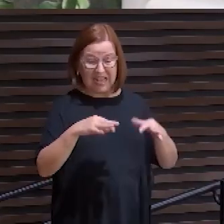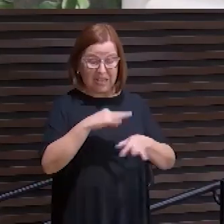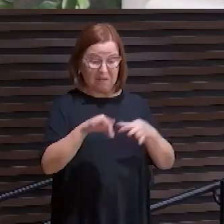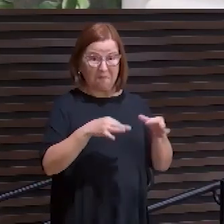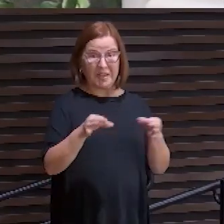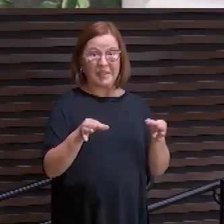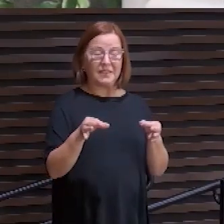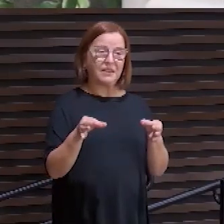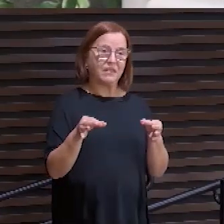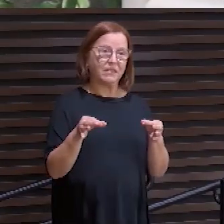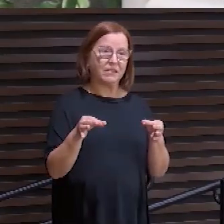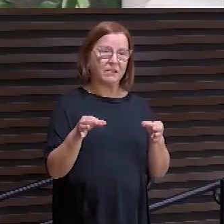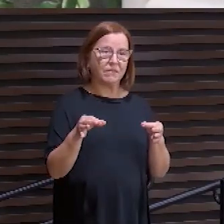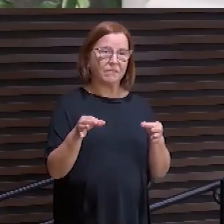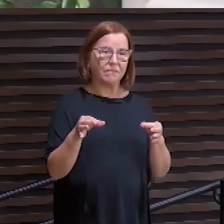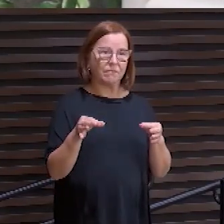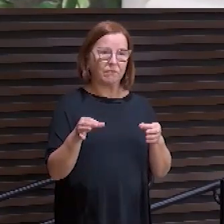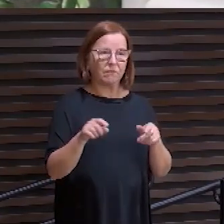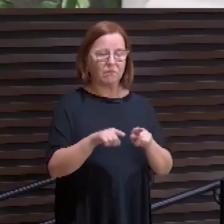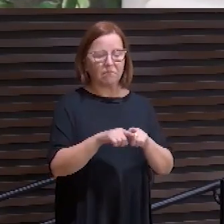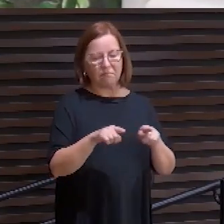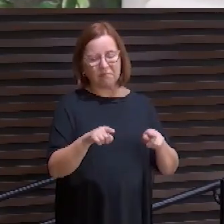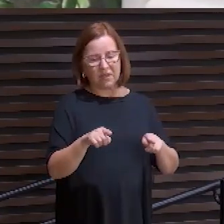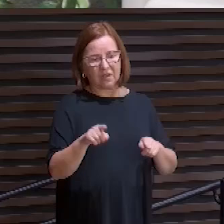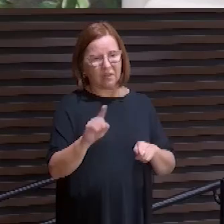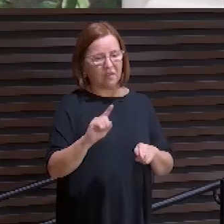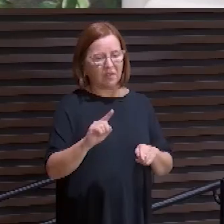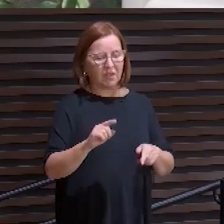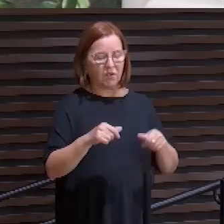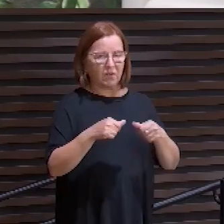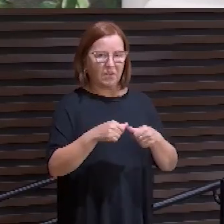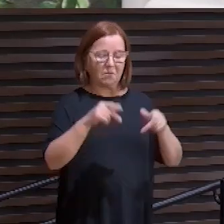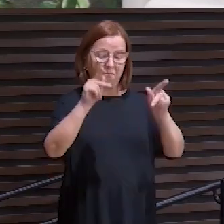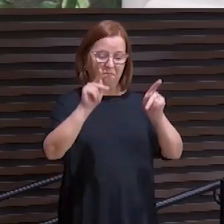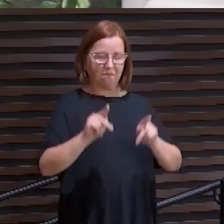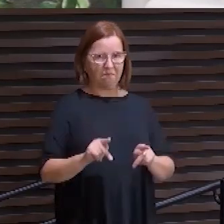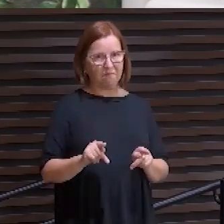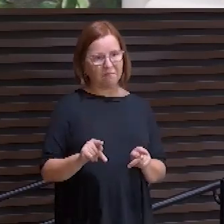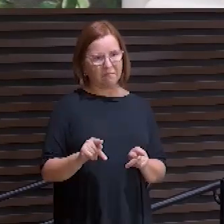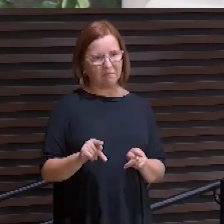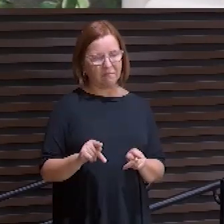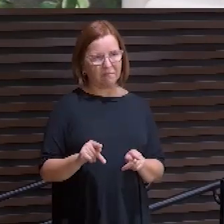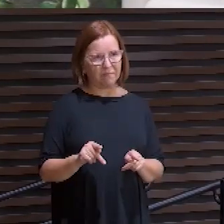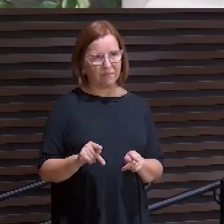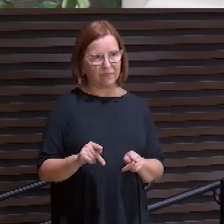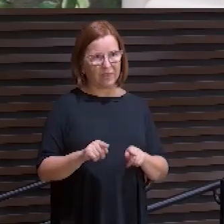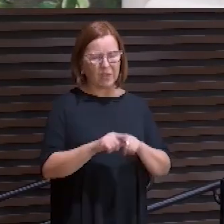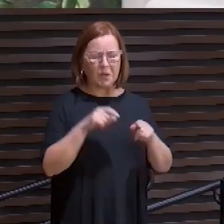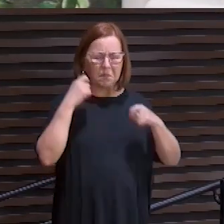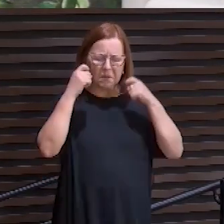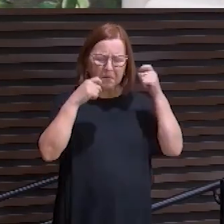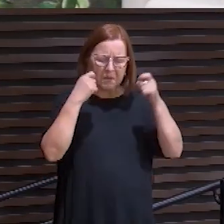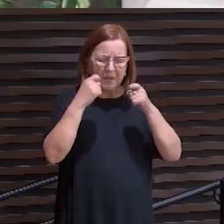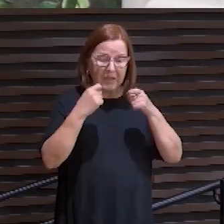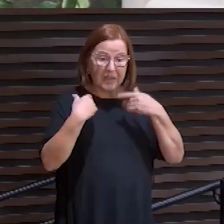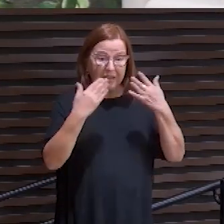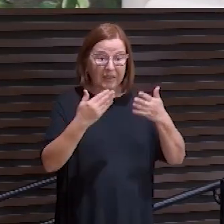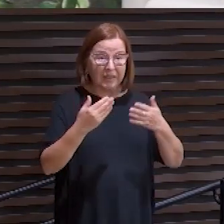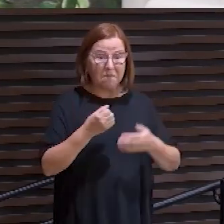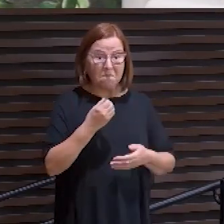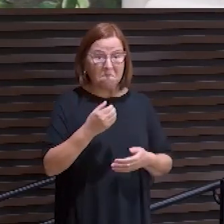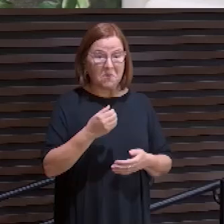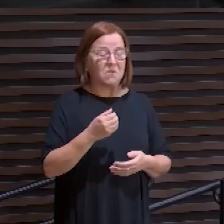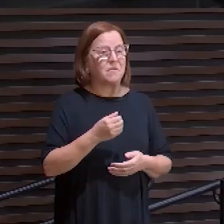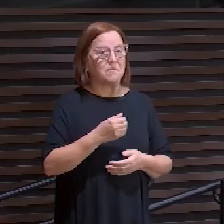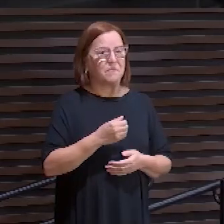presentes, mas não somos presentes. Nós estamos preocupados em dar uma boa educação do